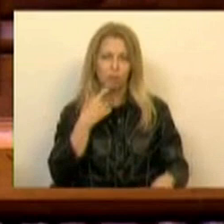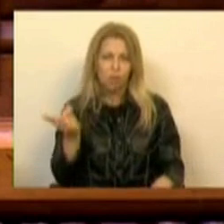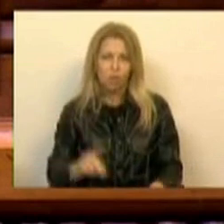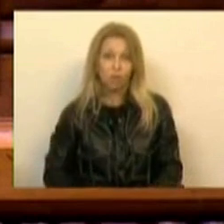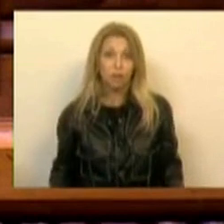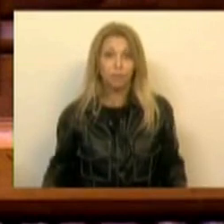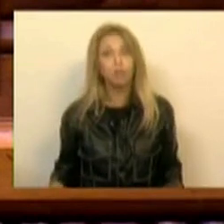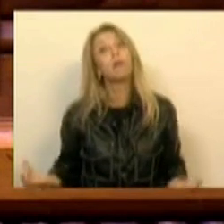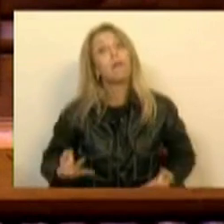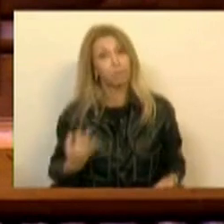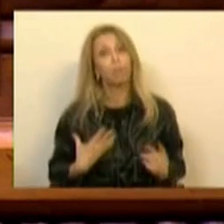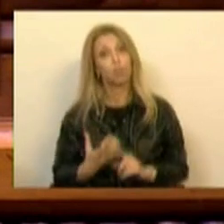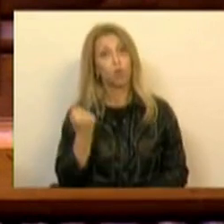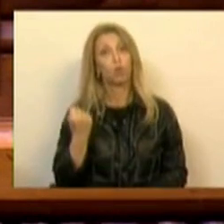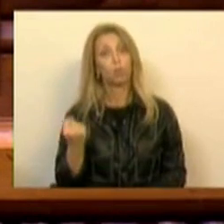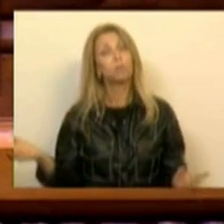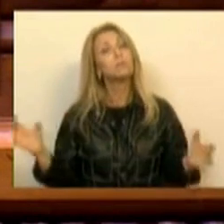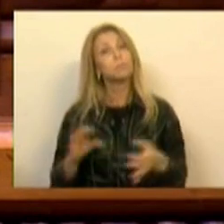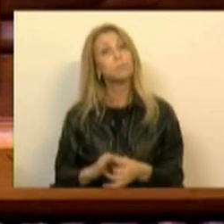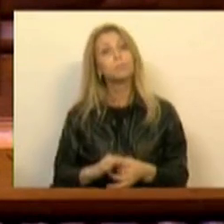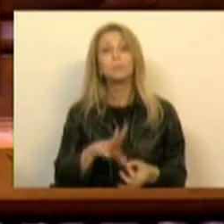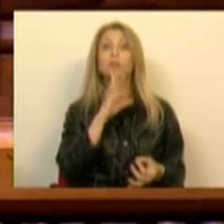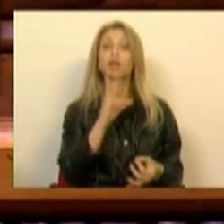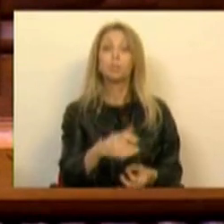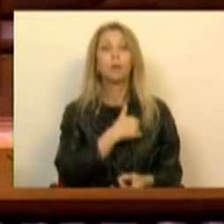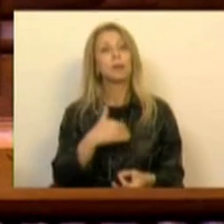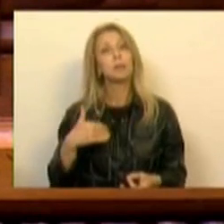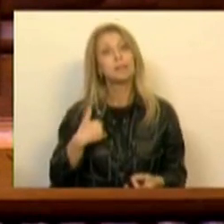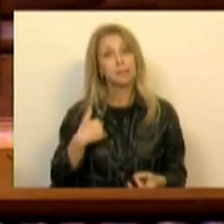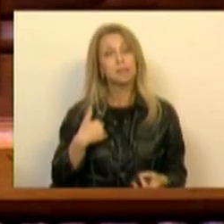foi quando conciliámos a eficaz resposta sanitária à